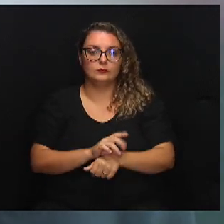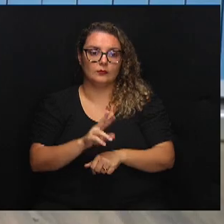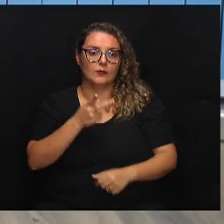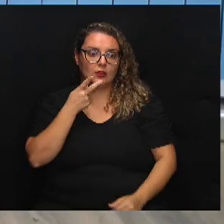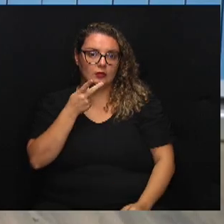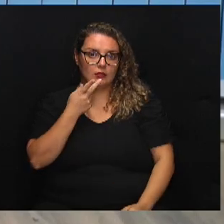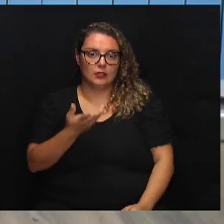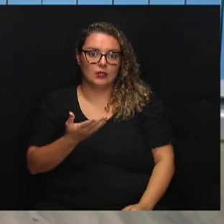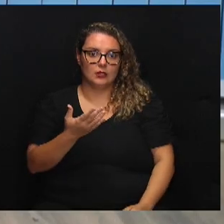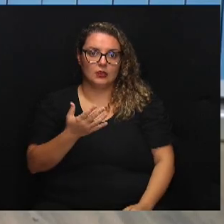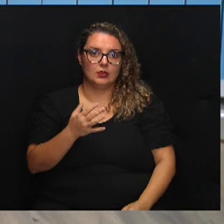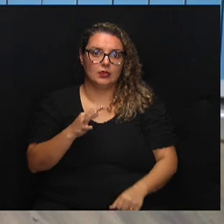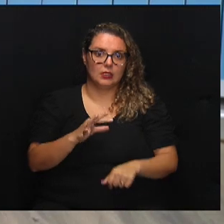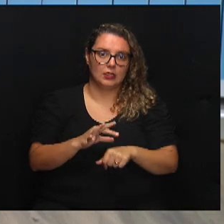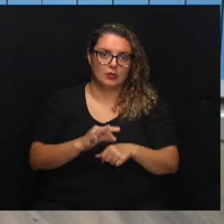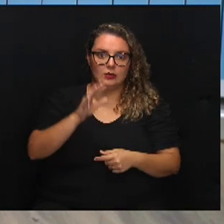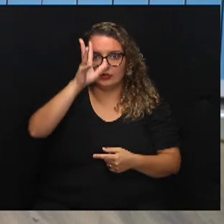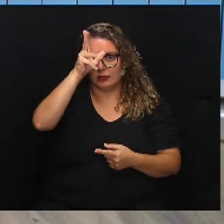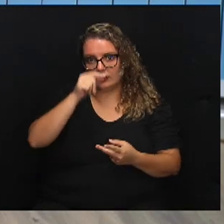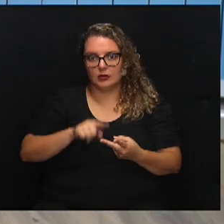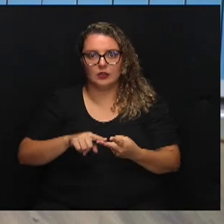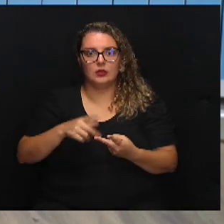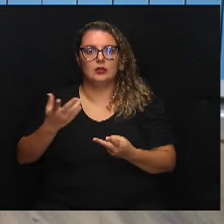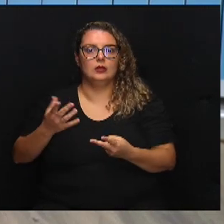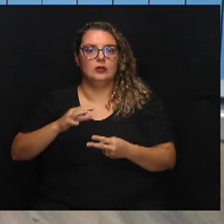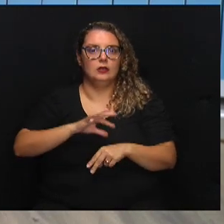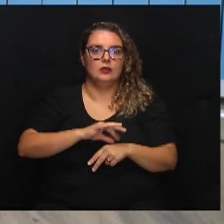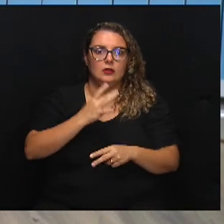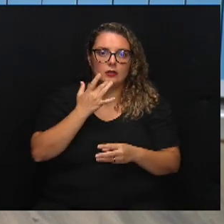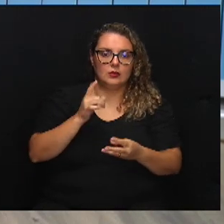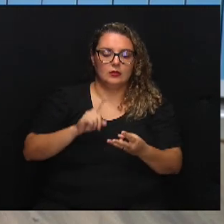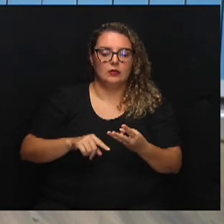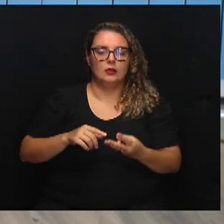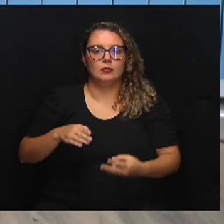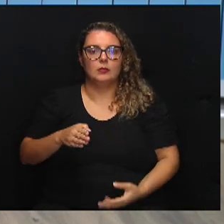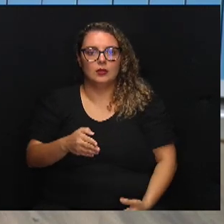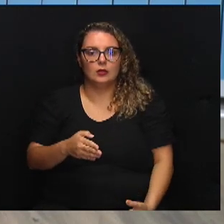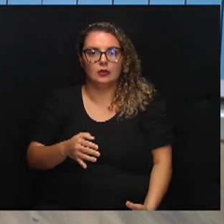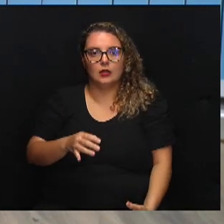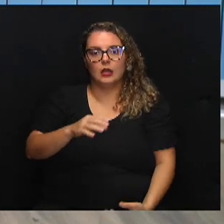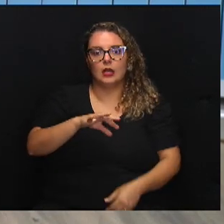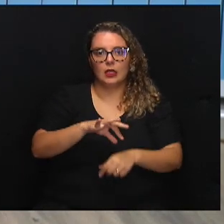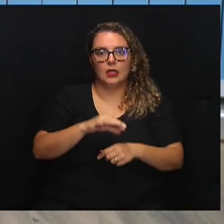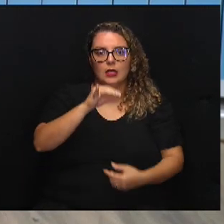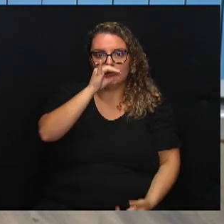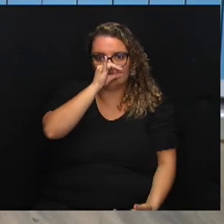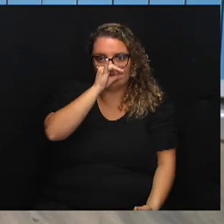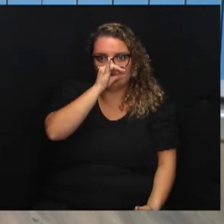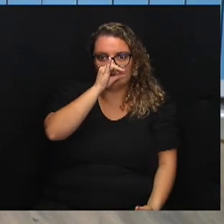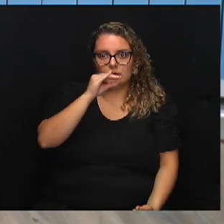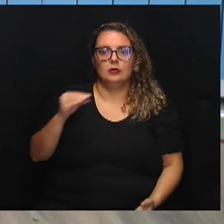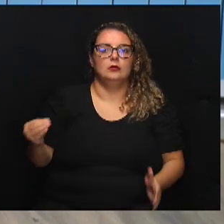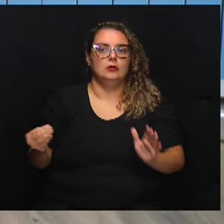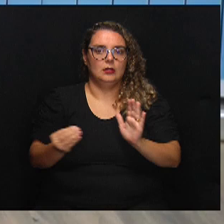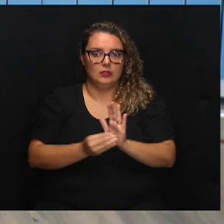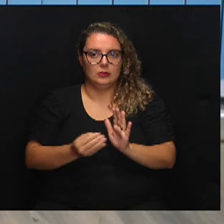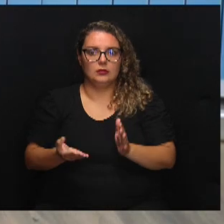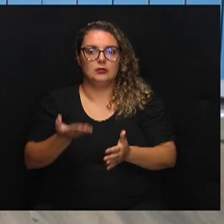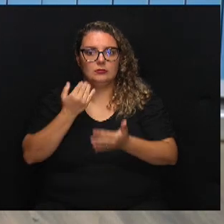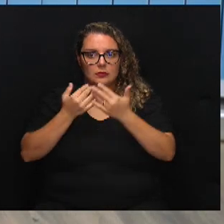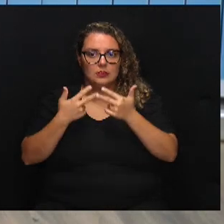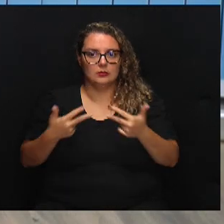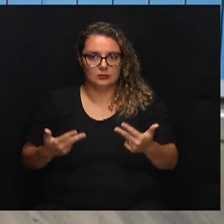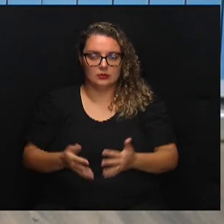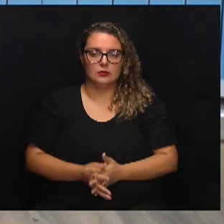né, carne frango, carne vermelha, peixe. A carne de porco, ela deveria ser aí a última, então, nessa